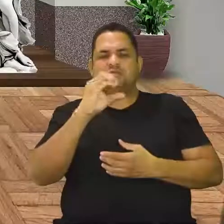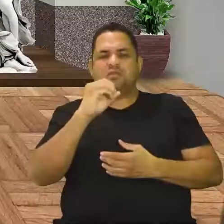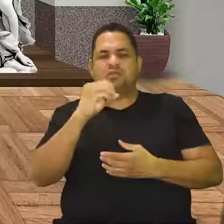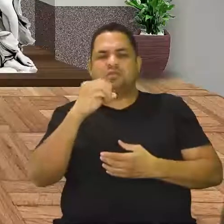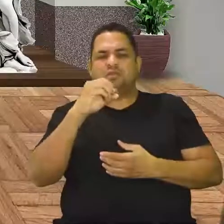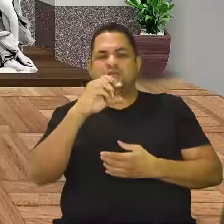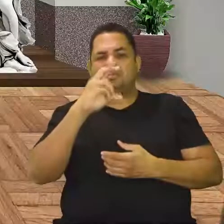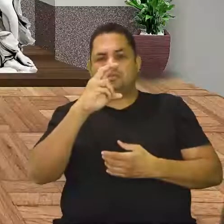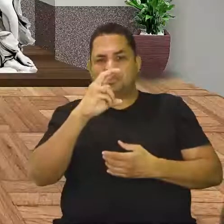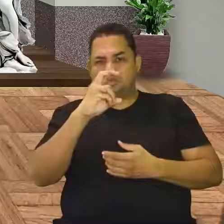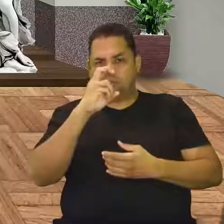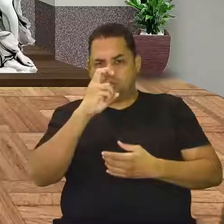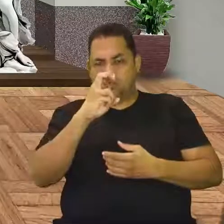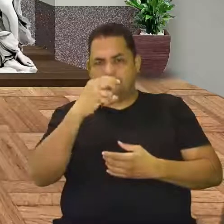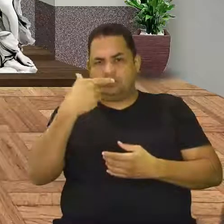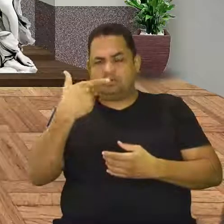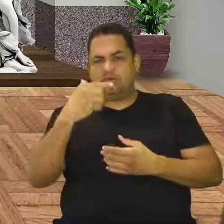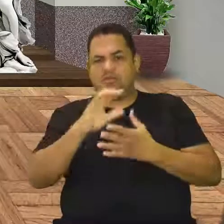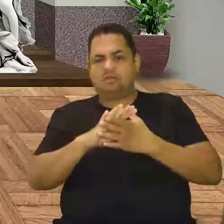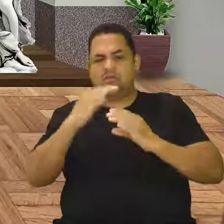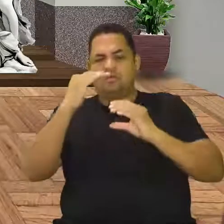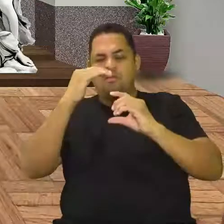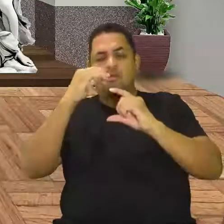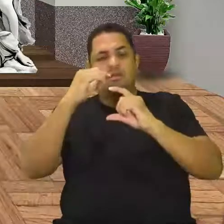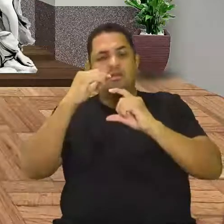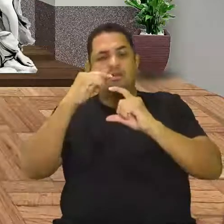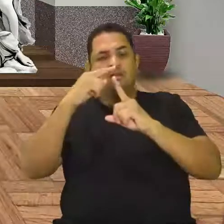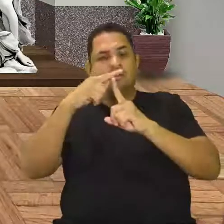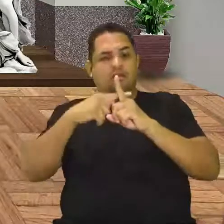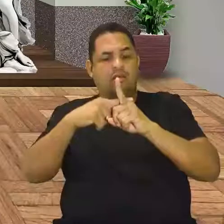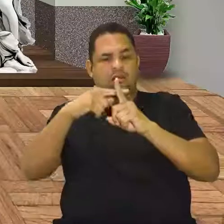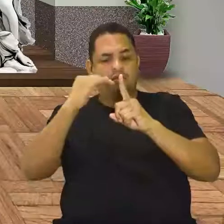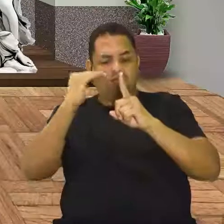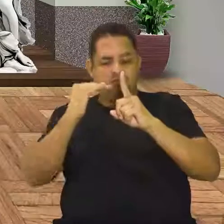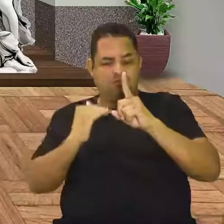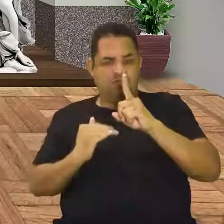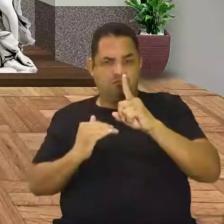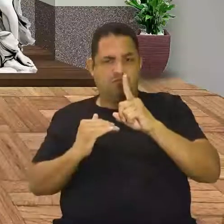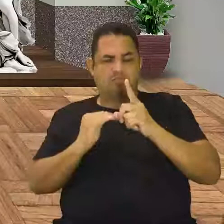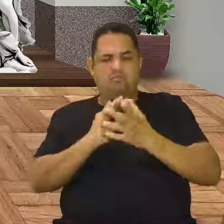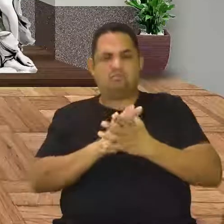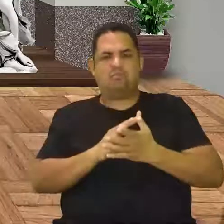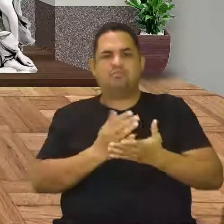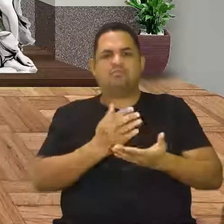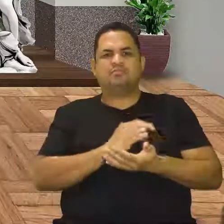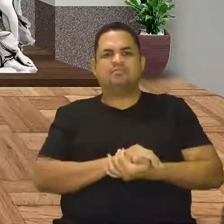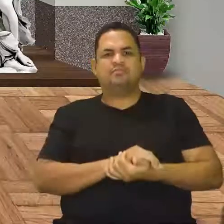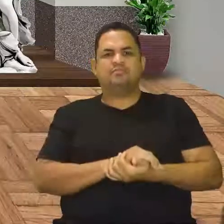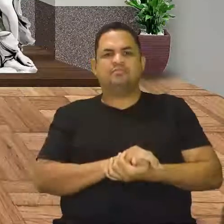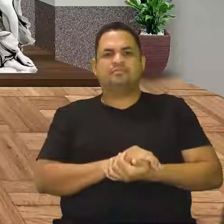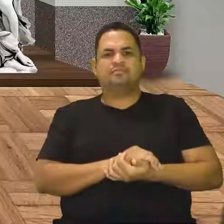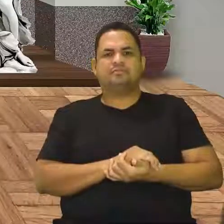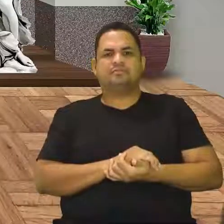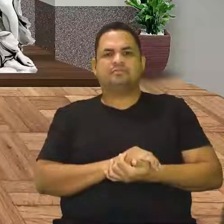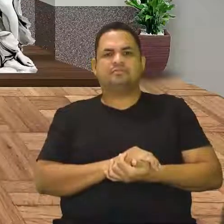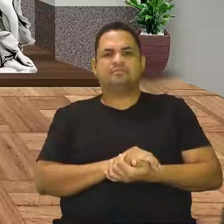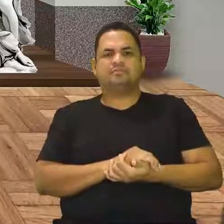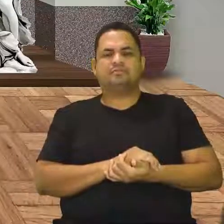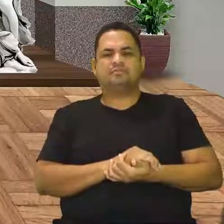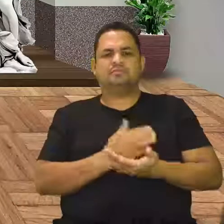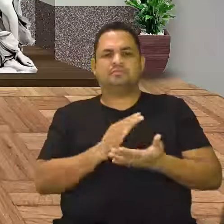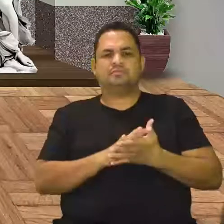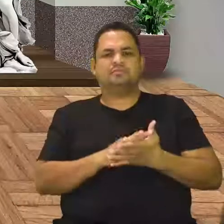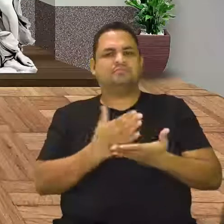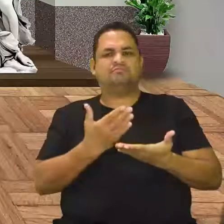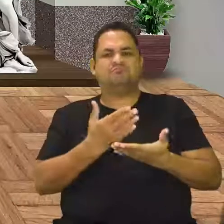negativa é muita coisa o amor de Deus é muito frio e aí o